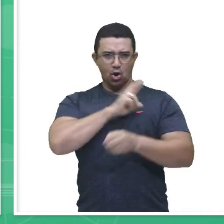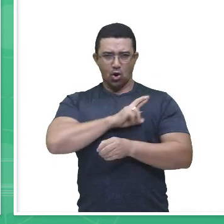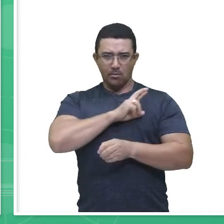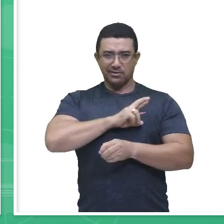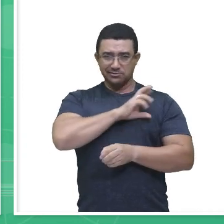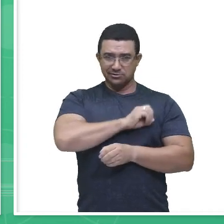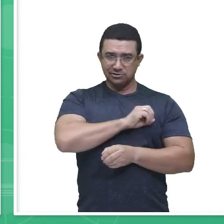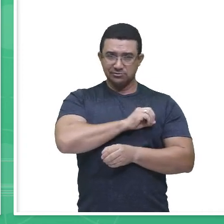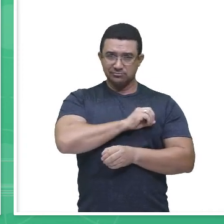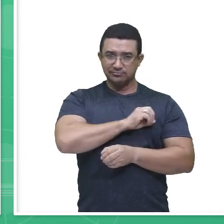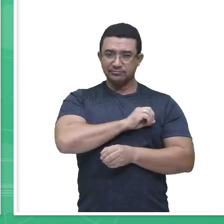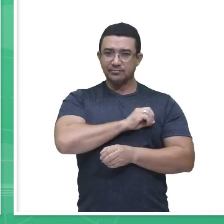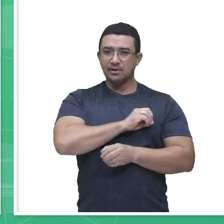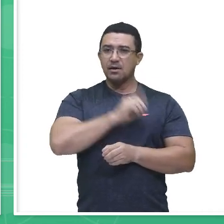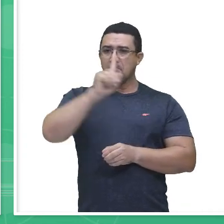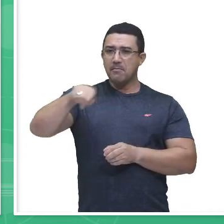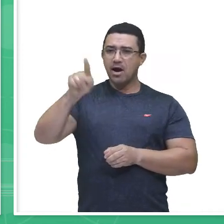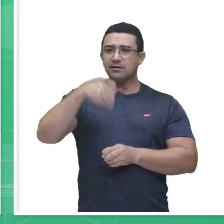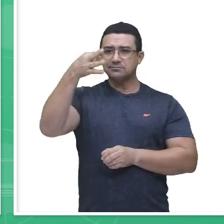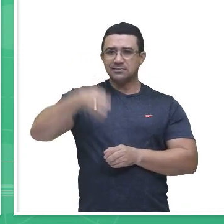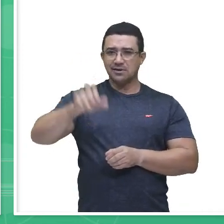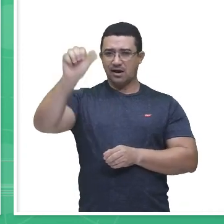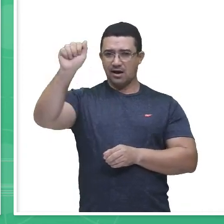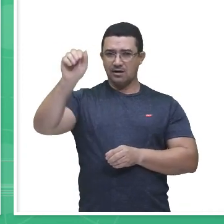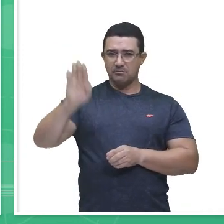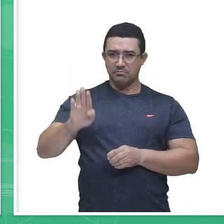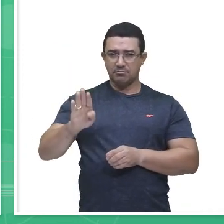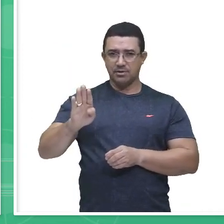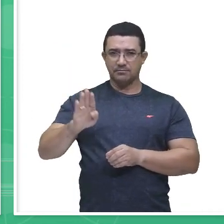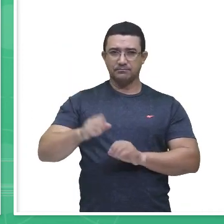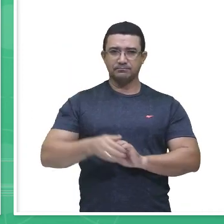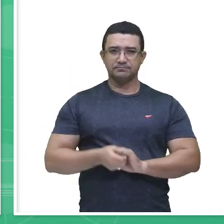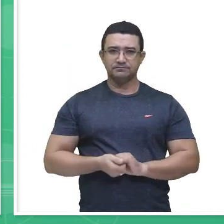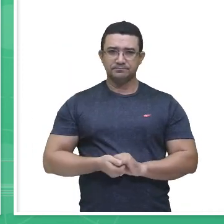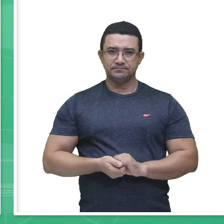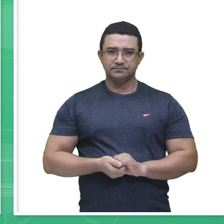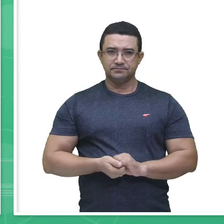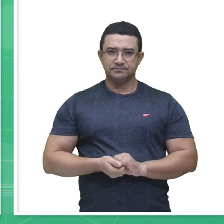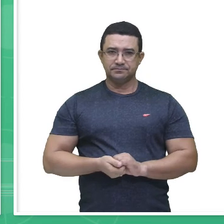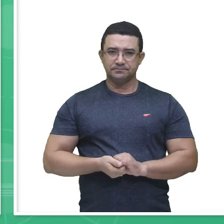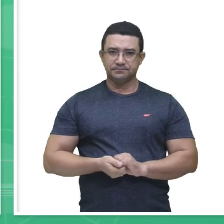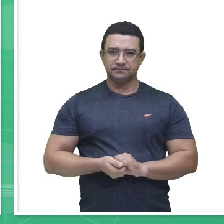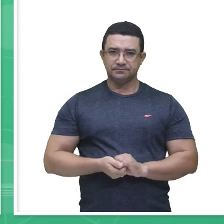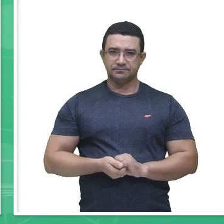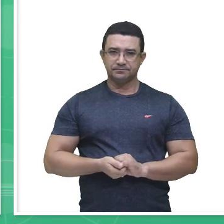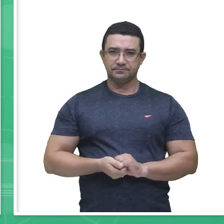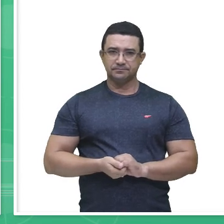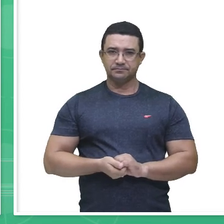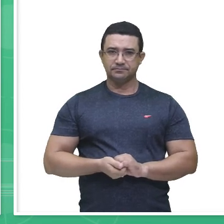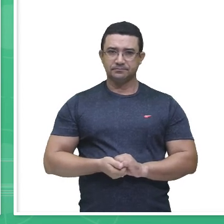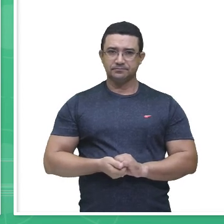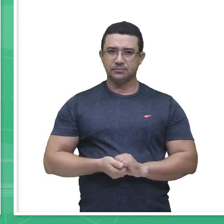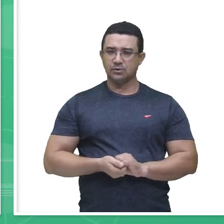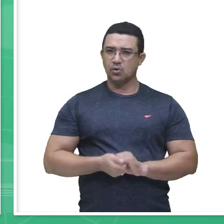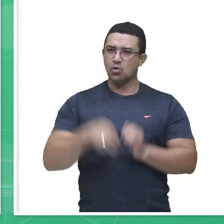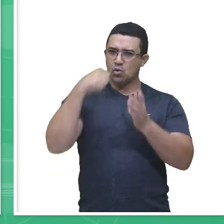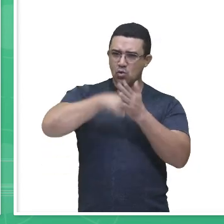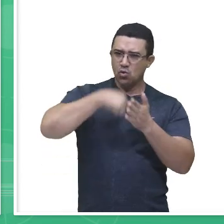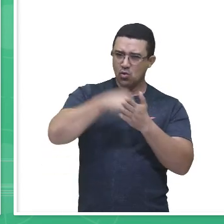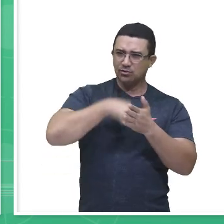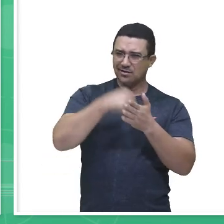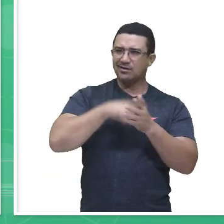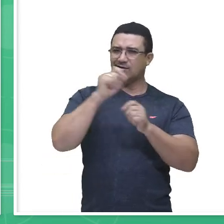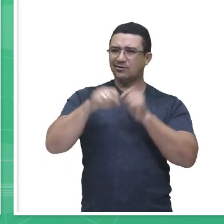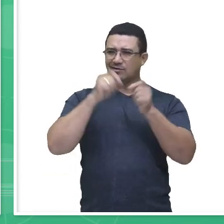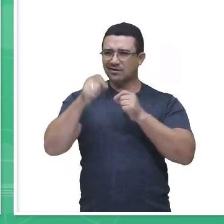pela temática indianista e pela valorização da natureza brasileira. B, resistência aos